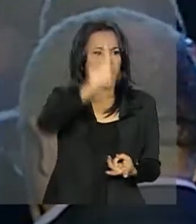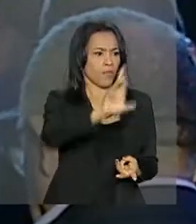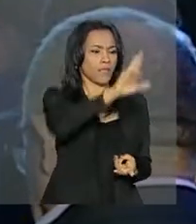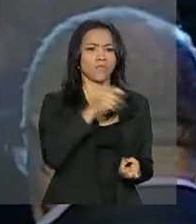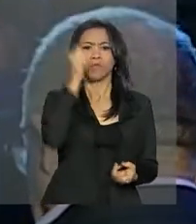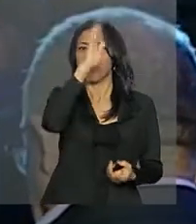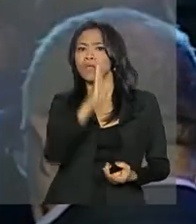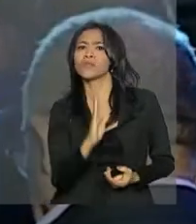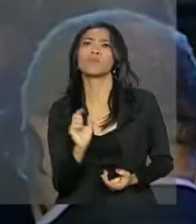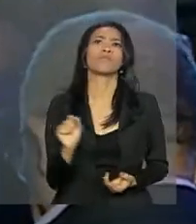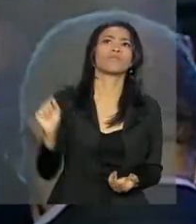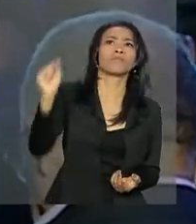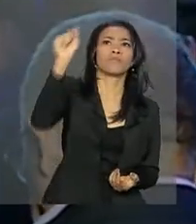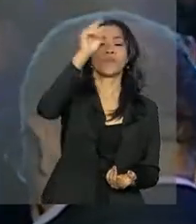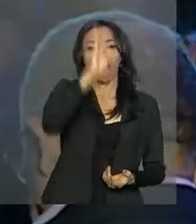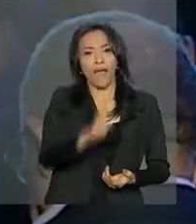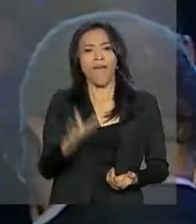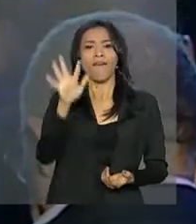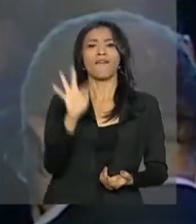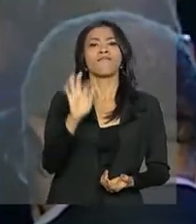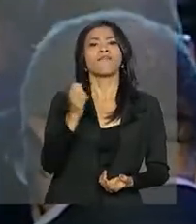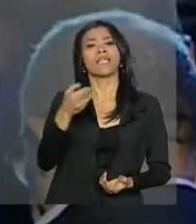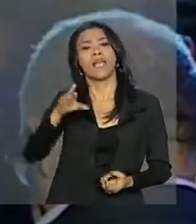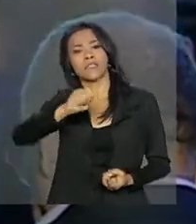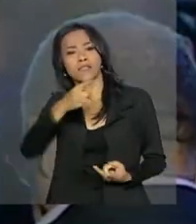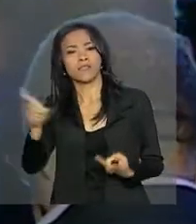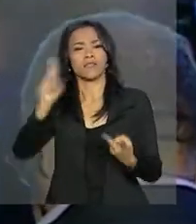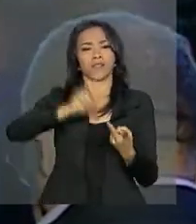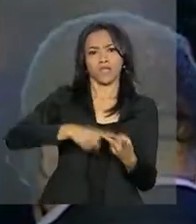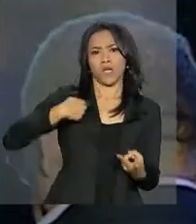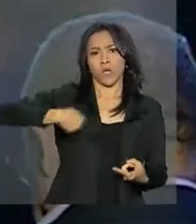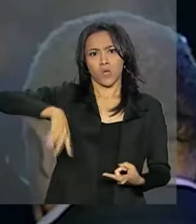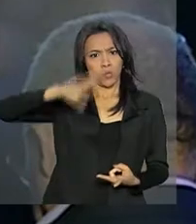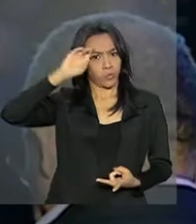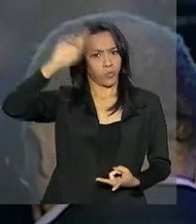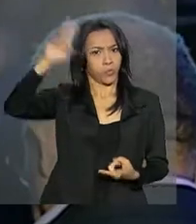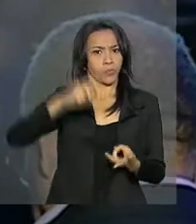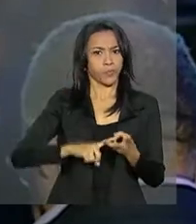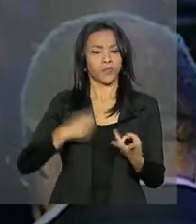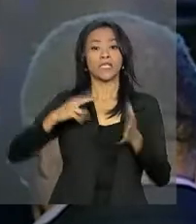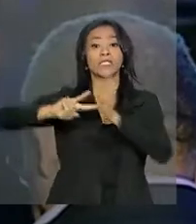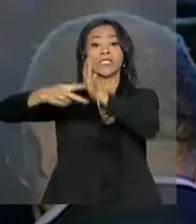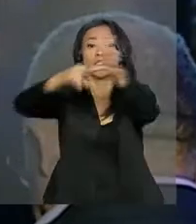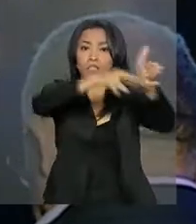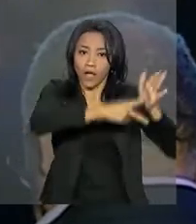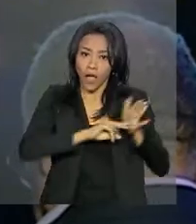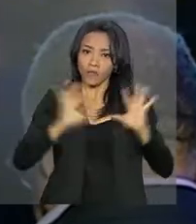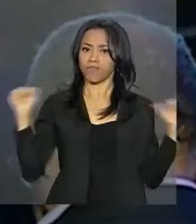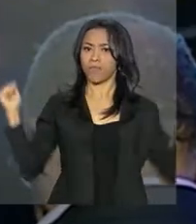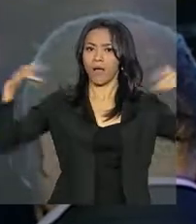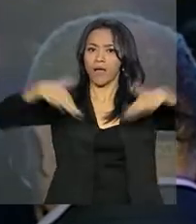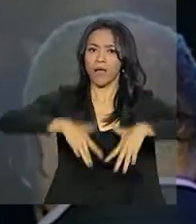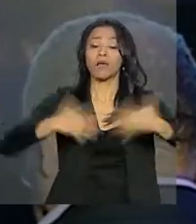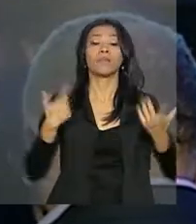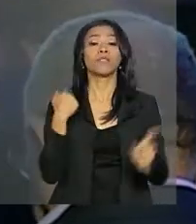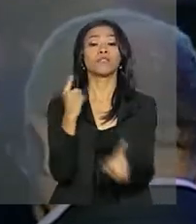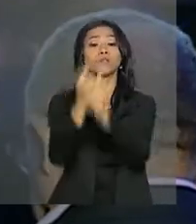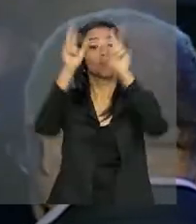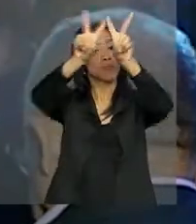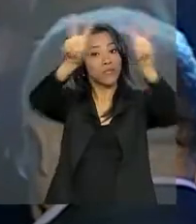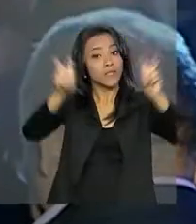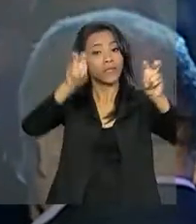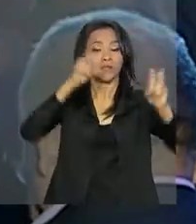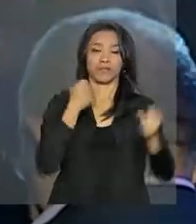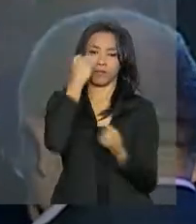todo o brasil são federações de indústrias empresários sindicatos para discutir o desenvolvimento da indústria no brasil e na